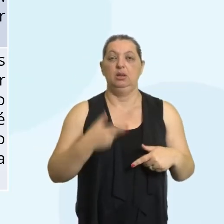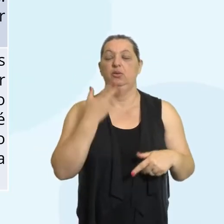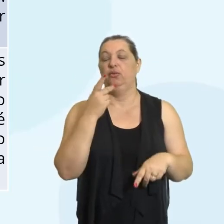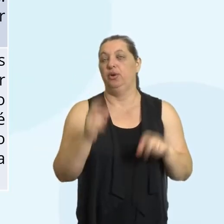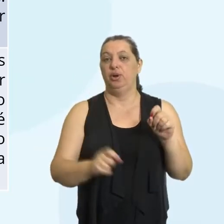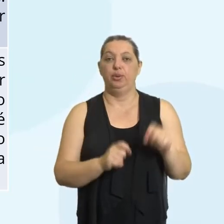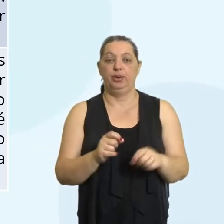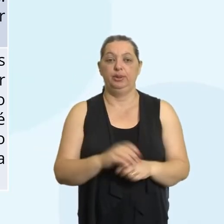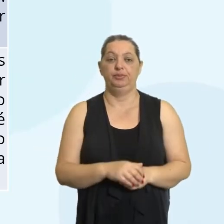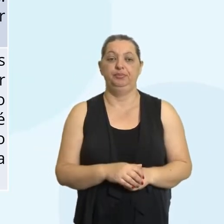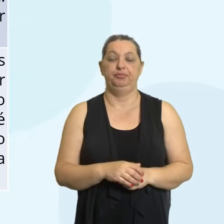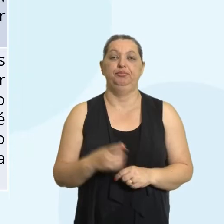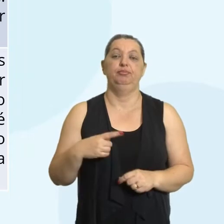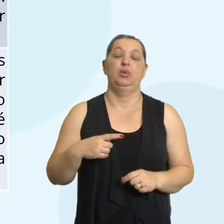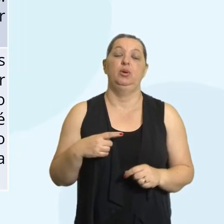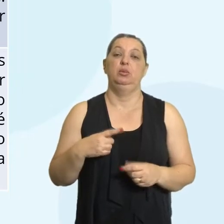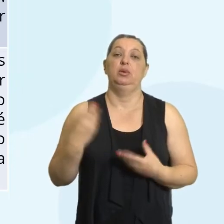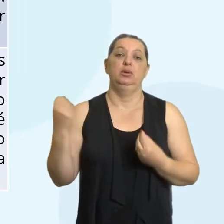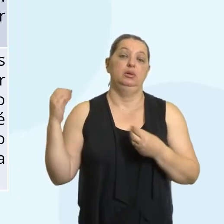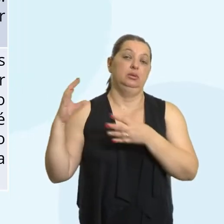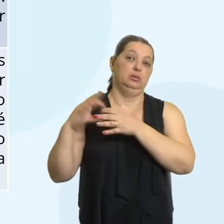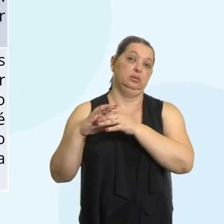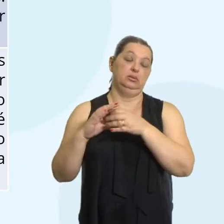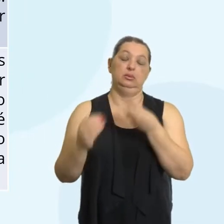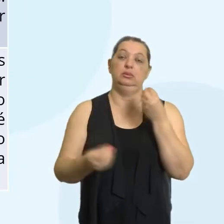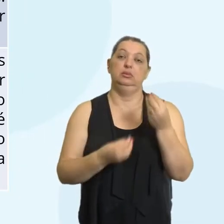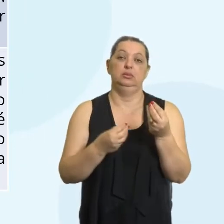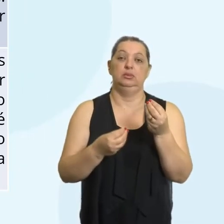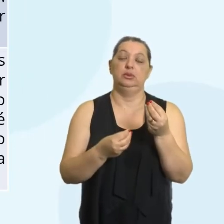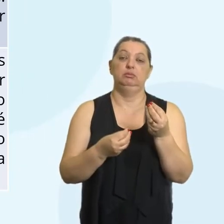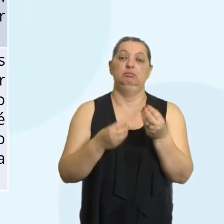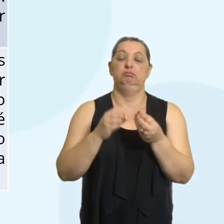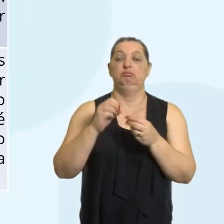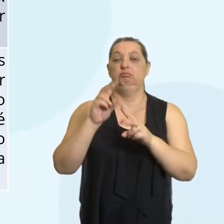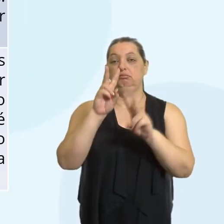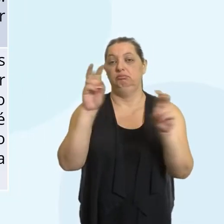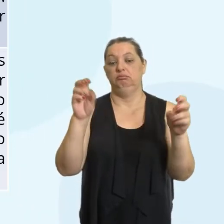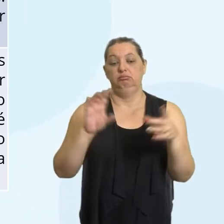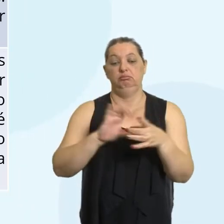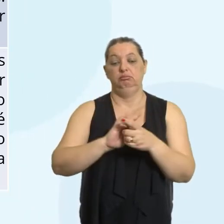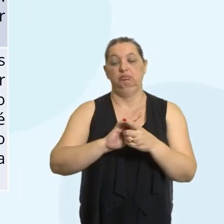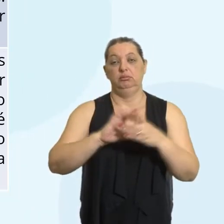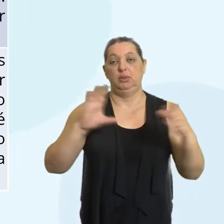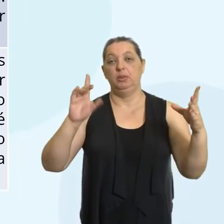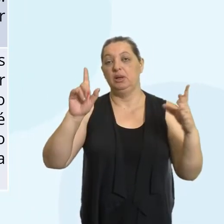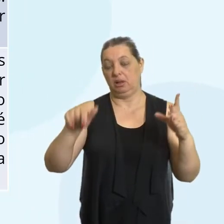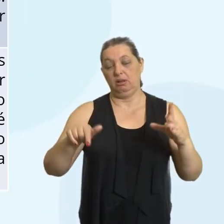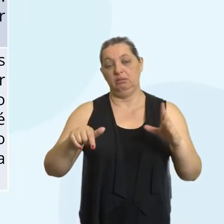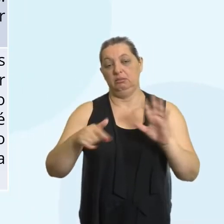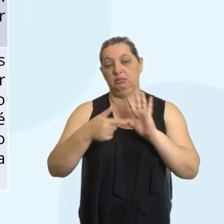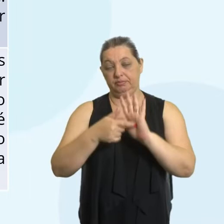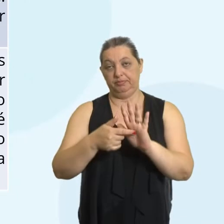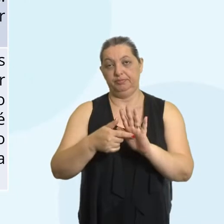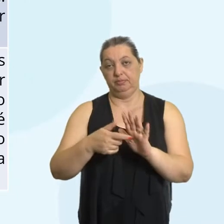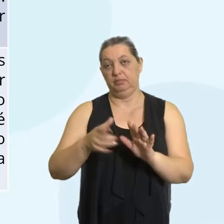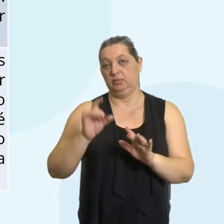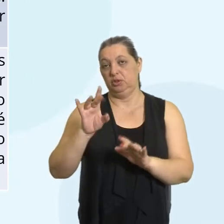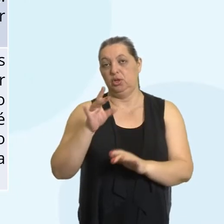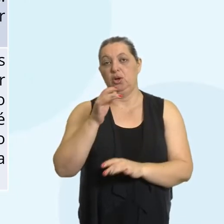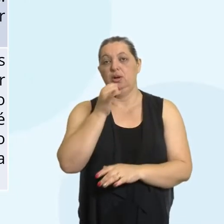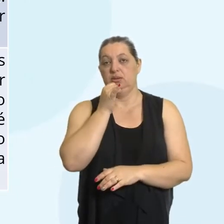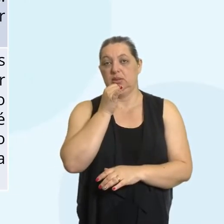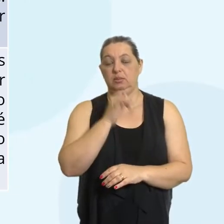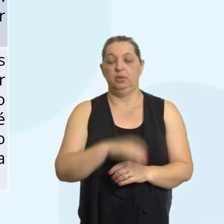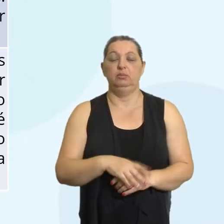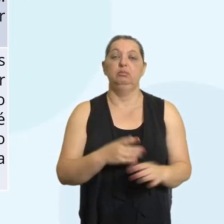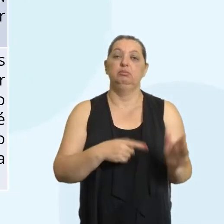toda concepções de liberdade então pode ser esses temas são exemplos aí de temos que que vocês podem trazer essa